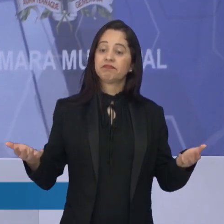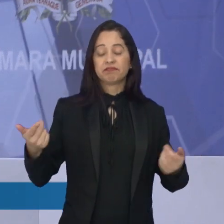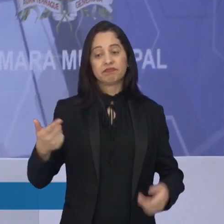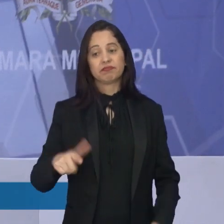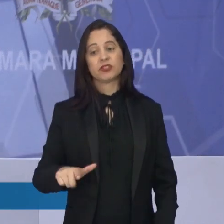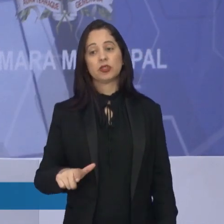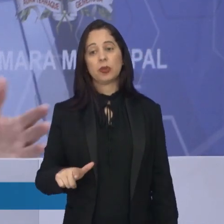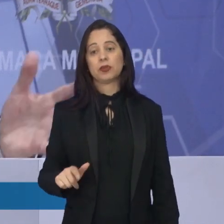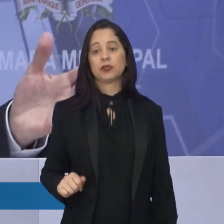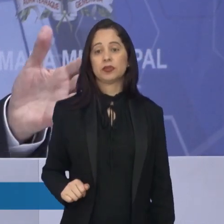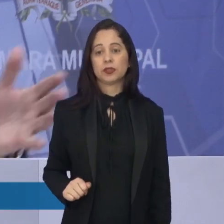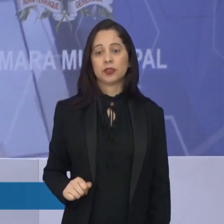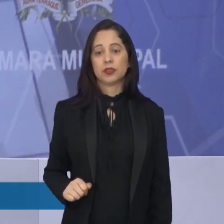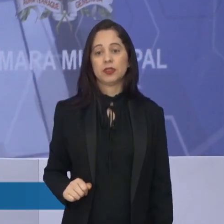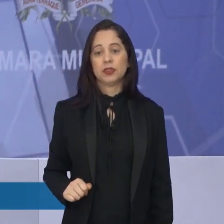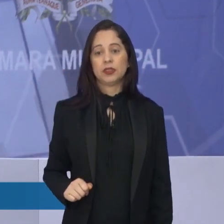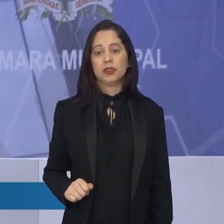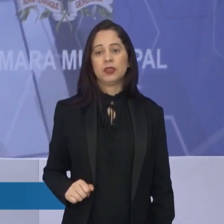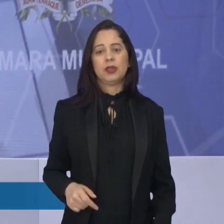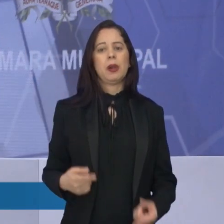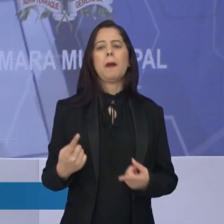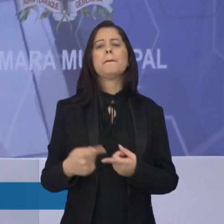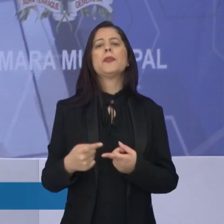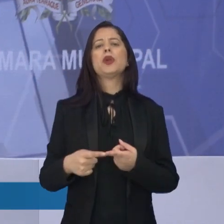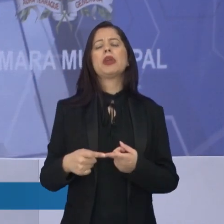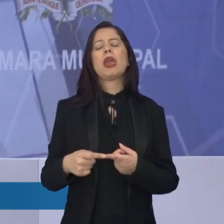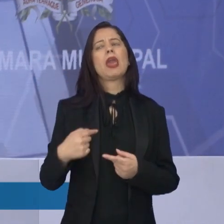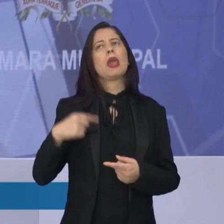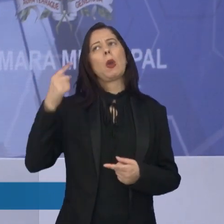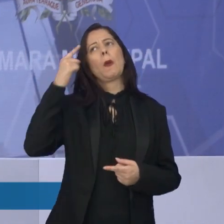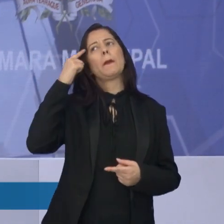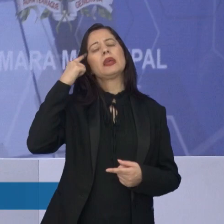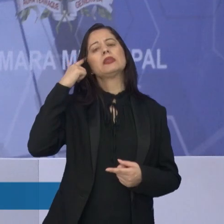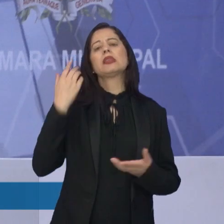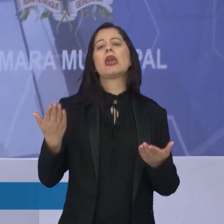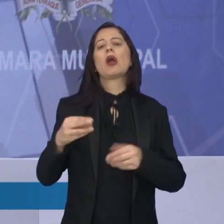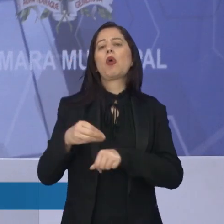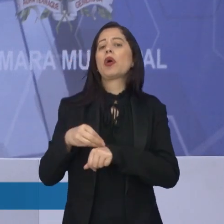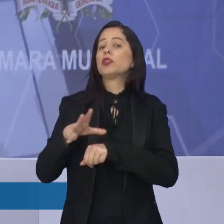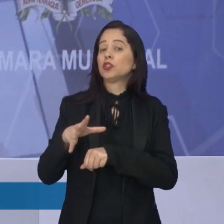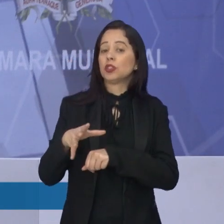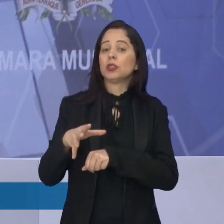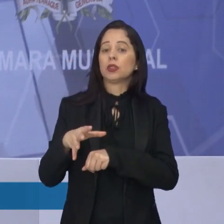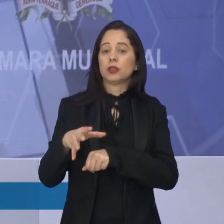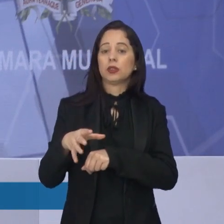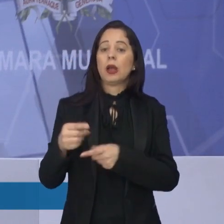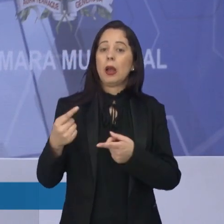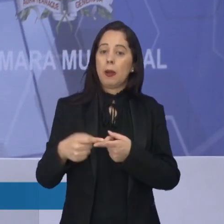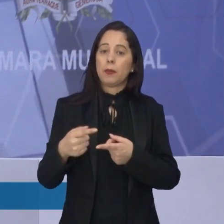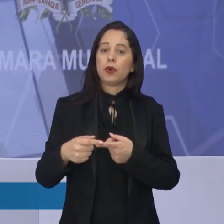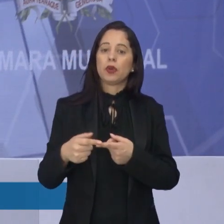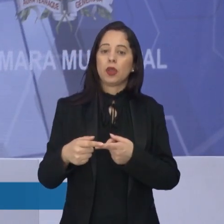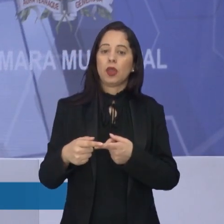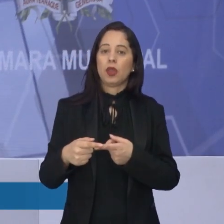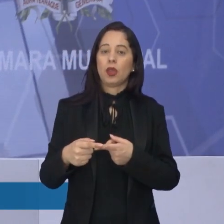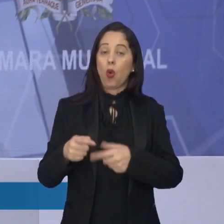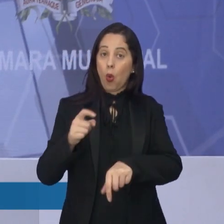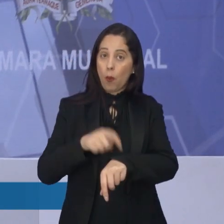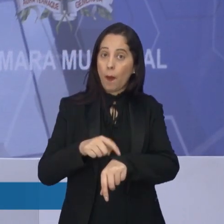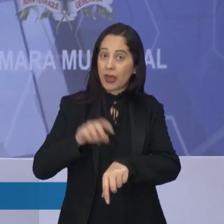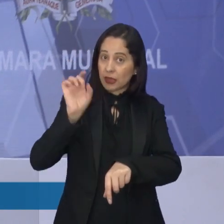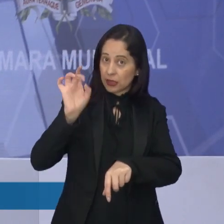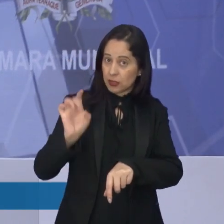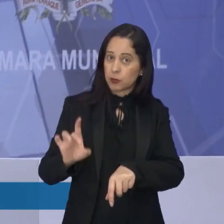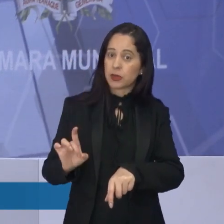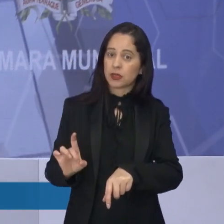para repetir, por que eu achei oportuno trazer essa demanda? Porque eu, de novo, achei que ao fazê-la,